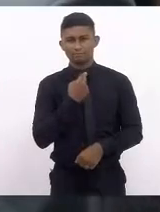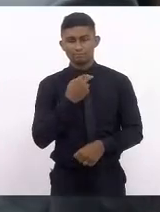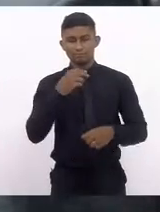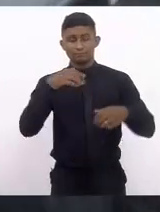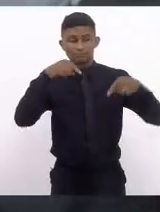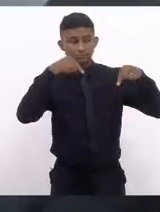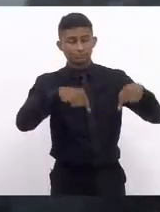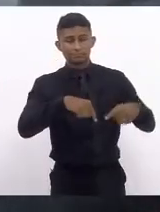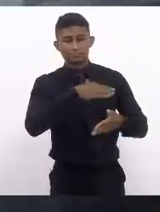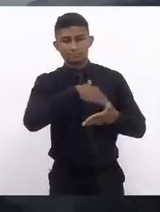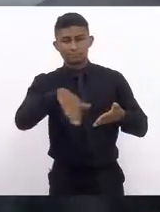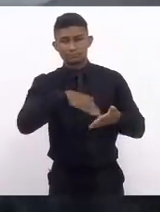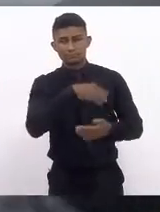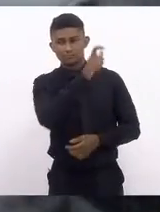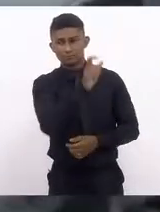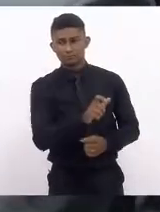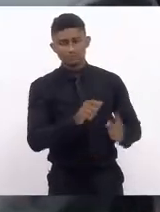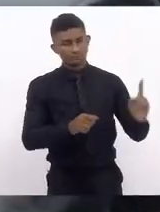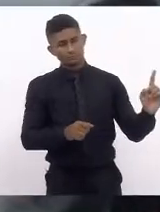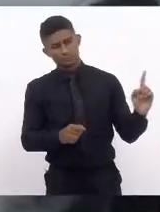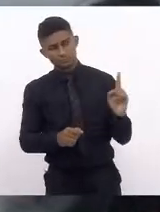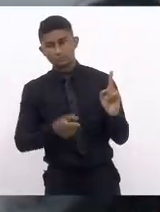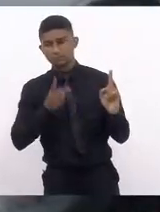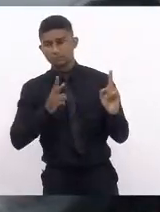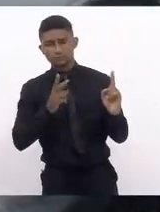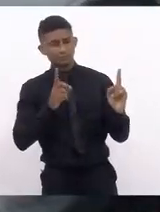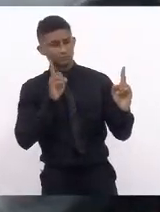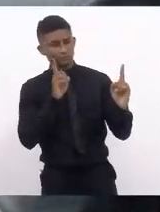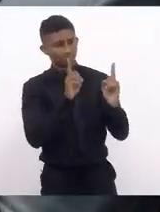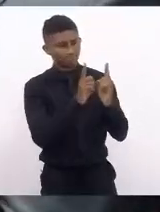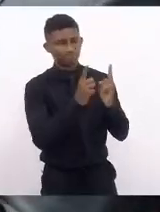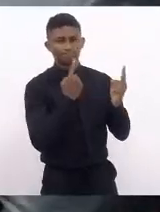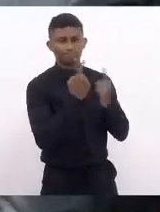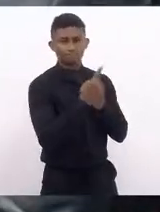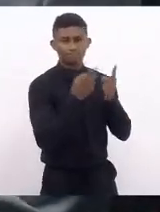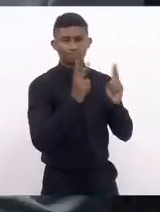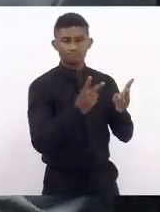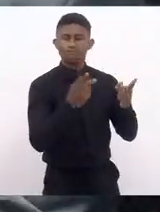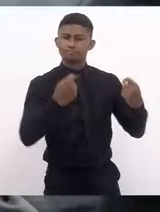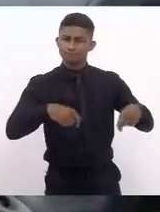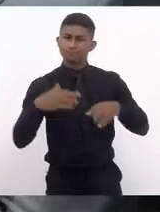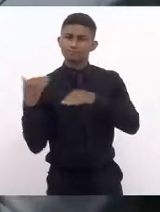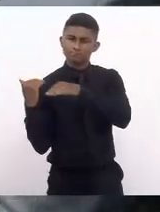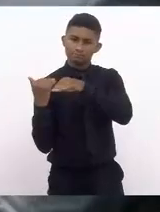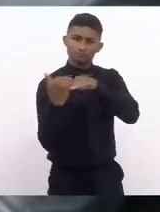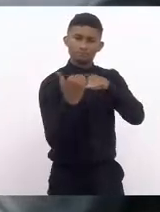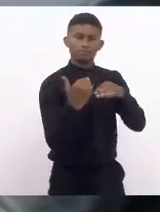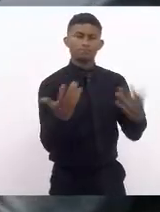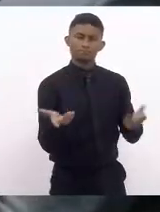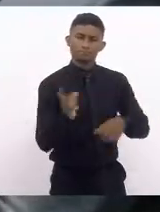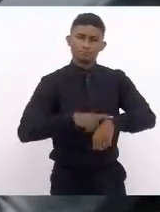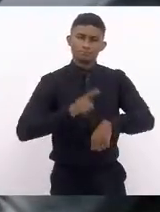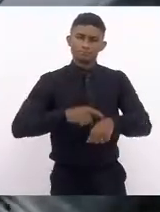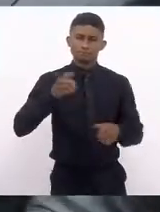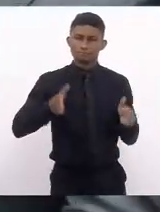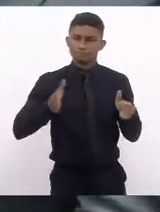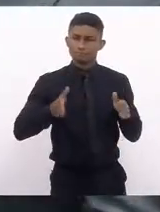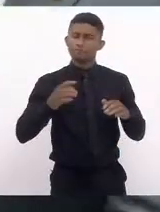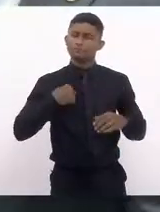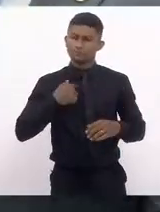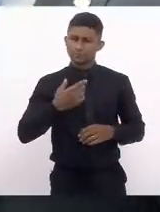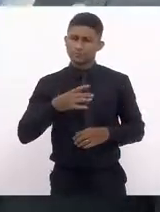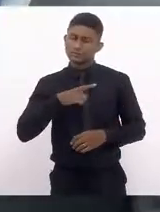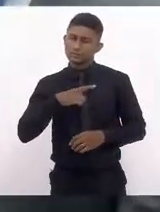secretário e sempre me atende e dizer que nós precisamos uma qualidade sim mas entendemos um momento eu também tenho um